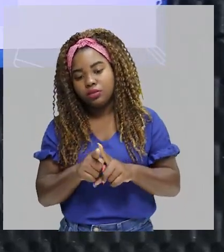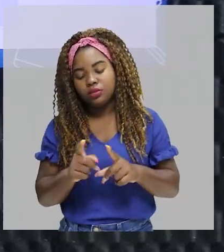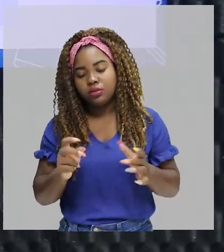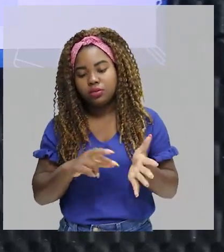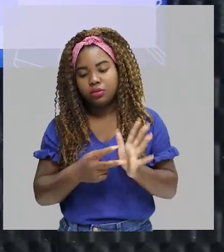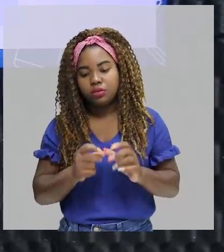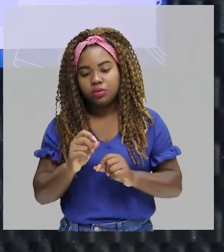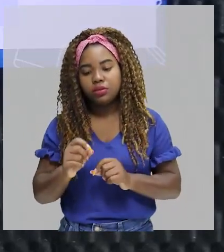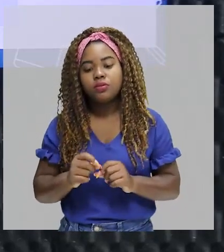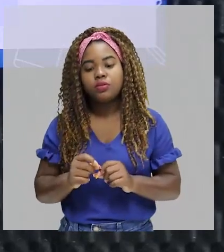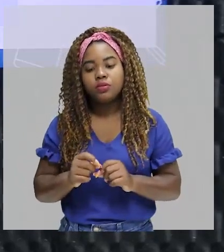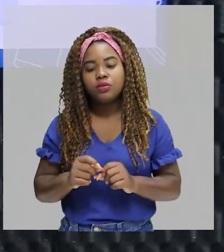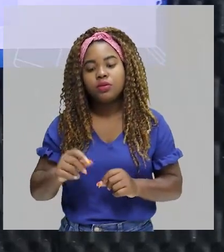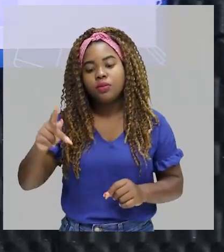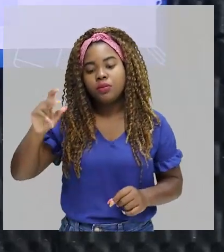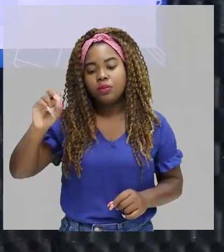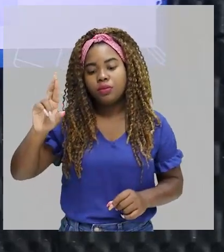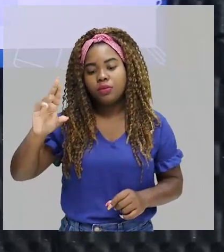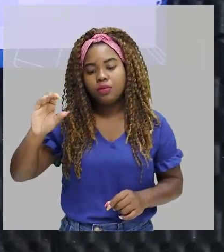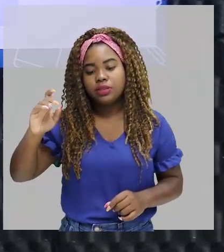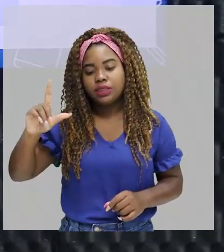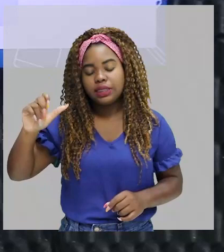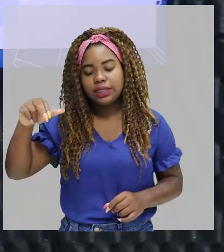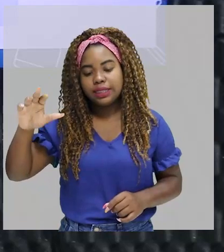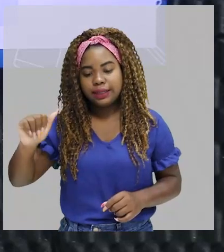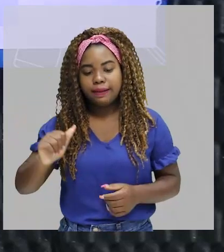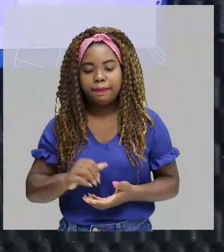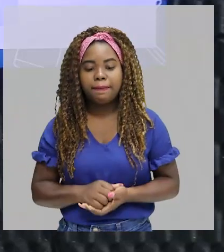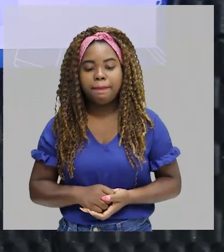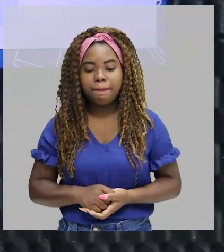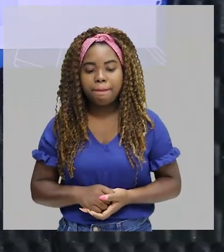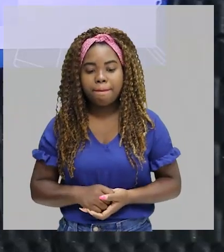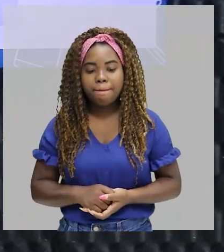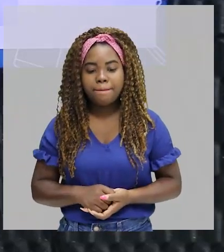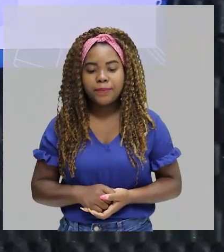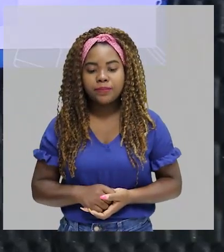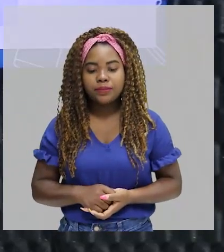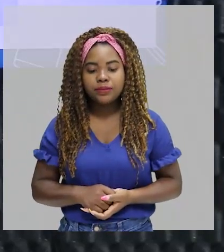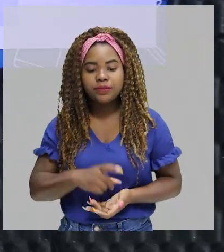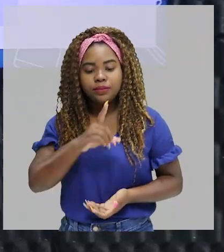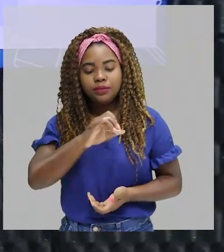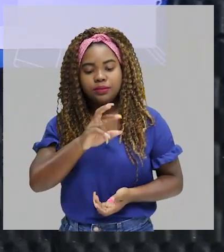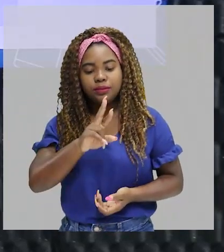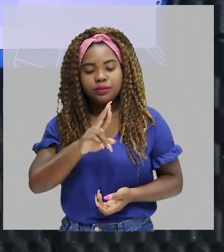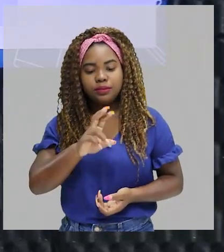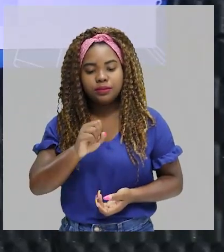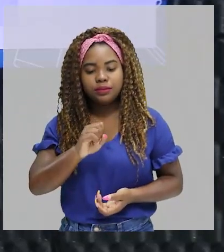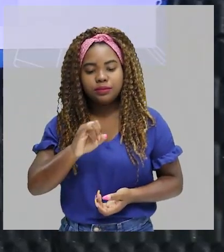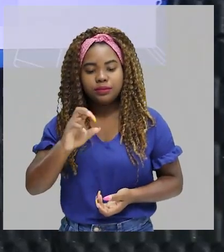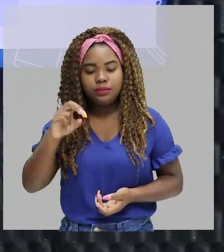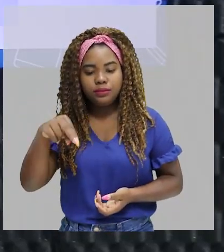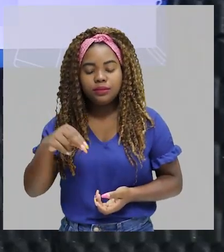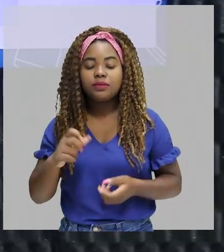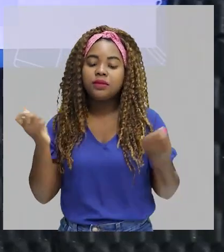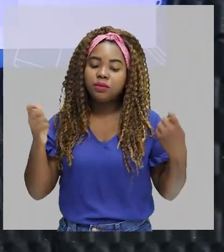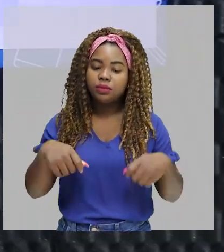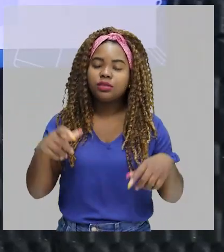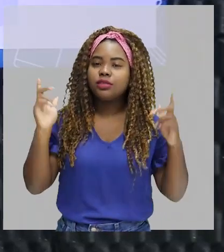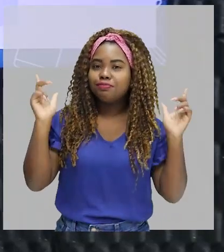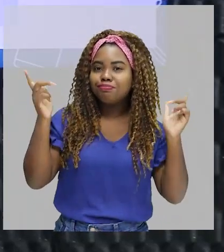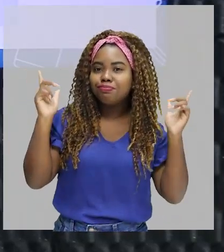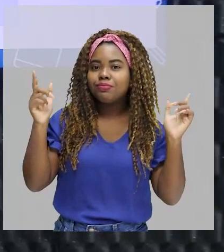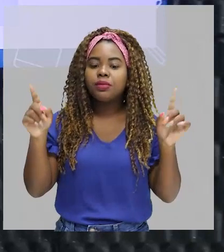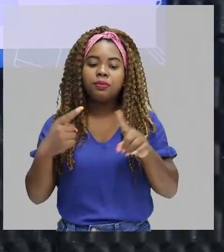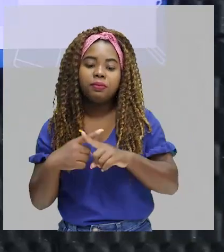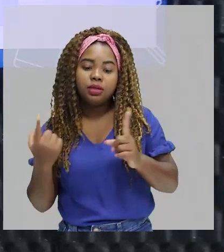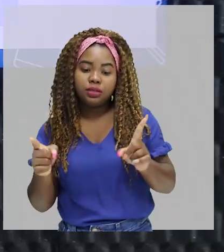significar porcelana, tá? Que é um material, uma matéria-prima. Diversion pode ser diversão, mas